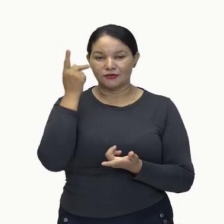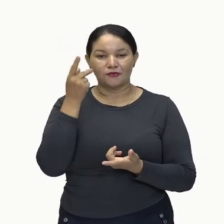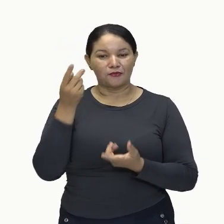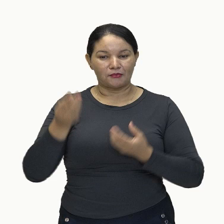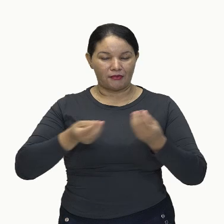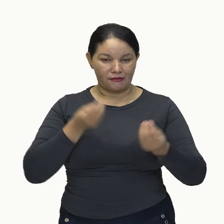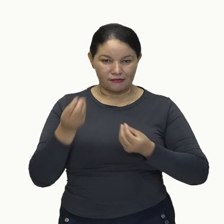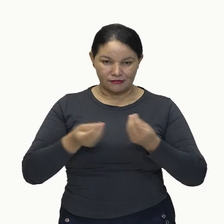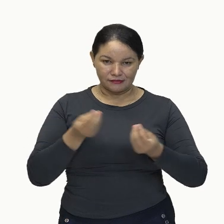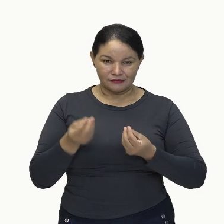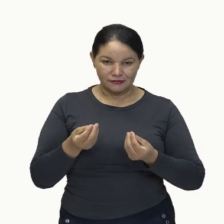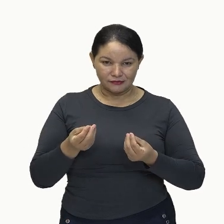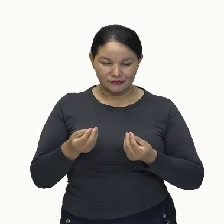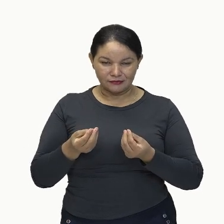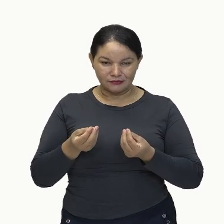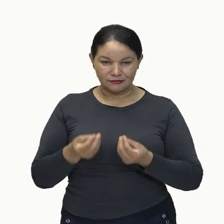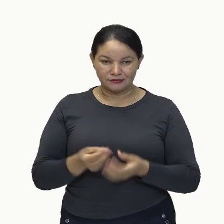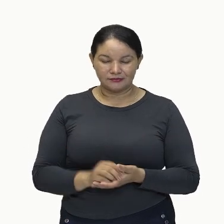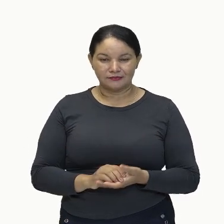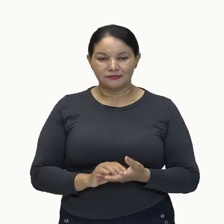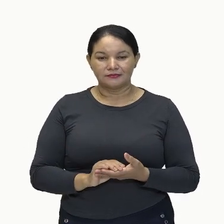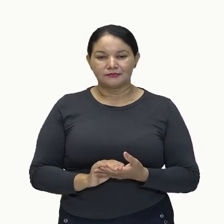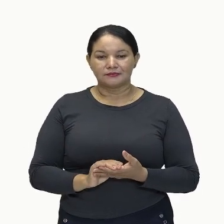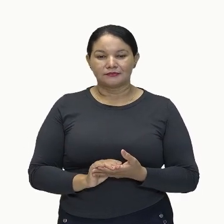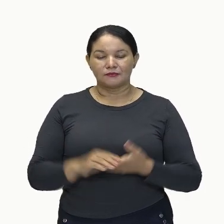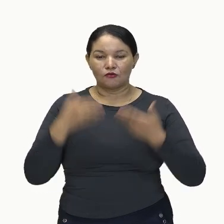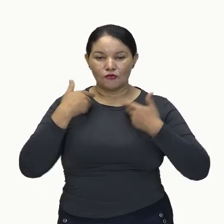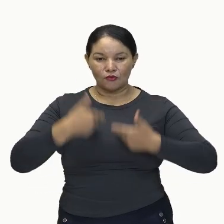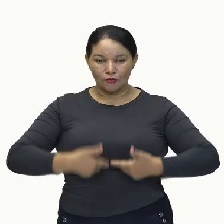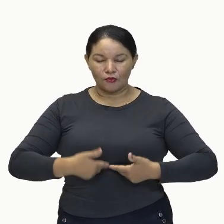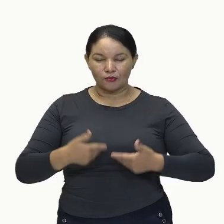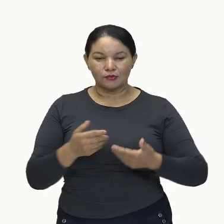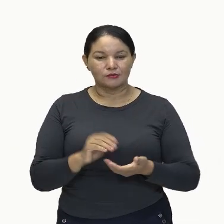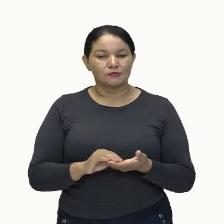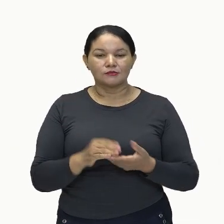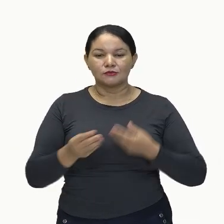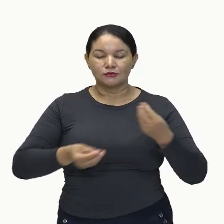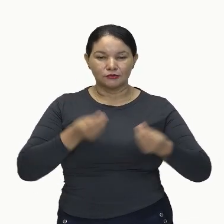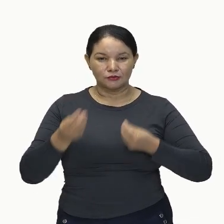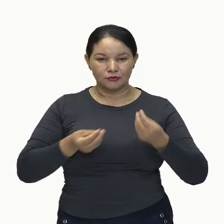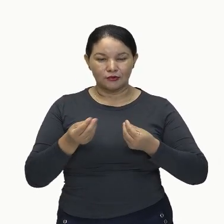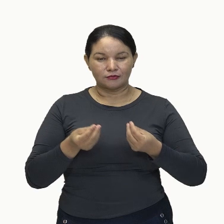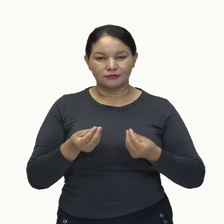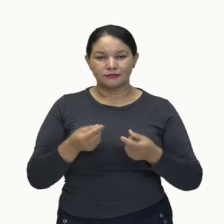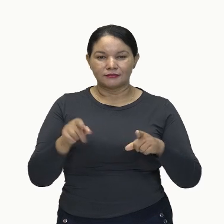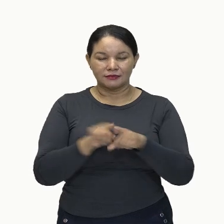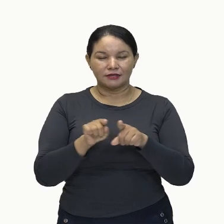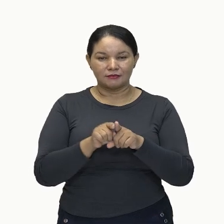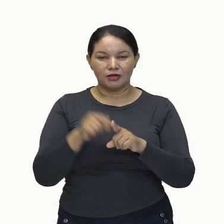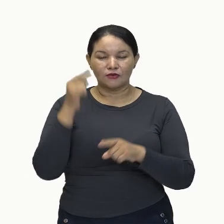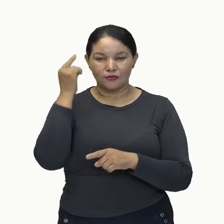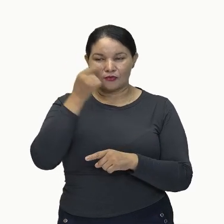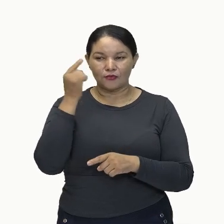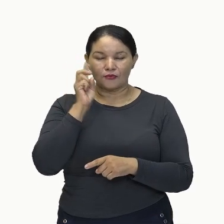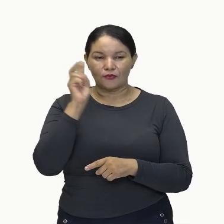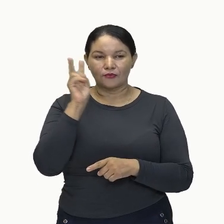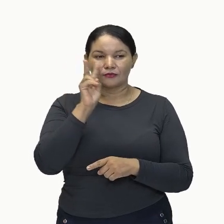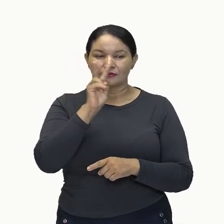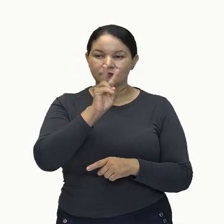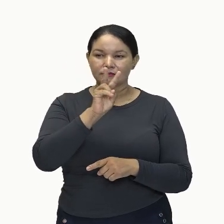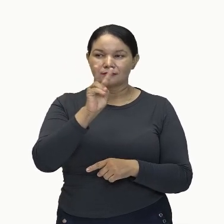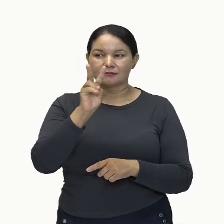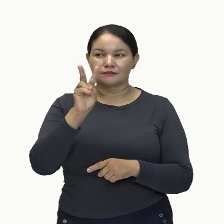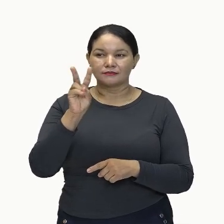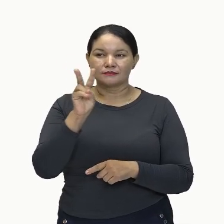portando nesse momento, as carnes, ou seja, o corpo tenso. E se perdia, os olhos dela pouco a pouco